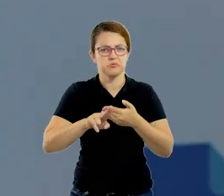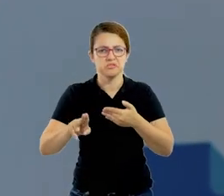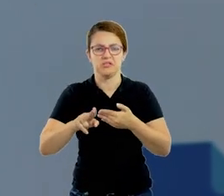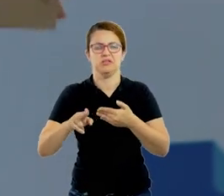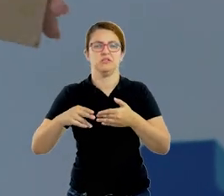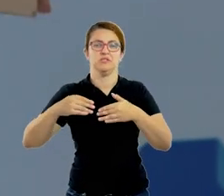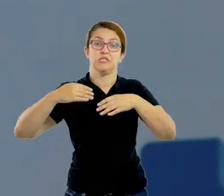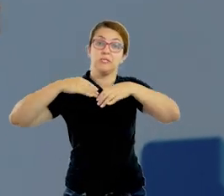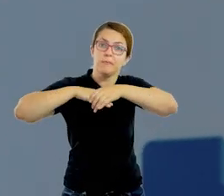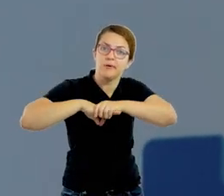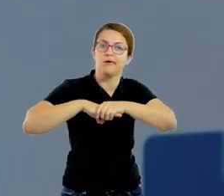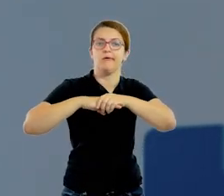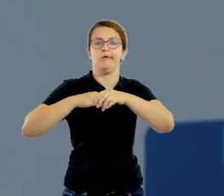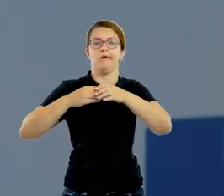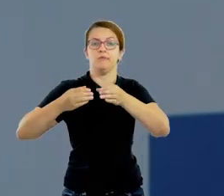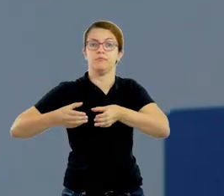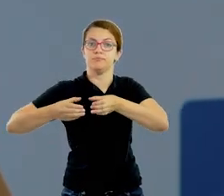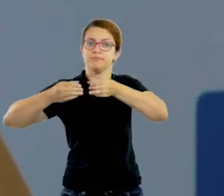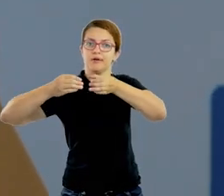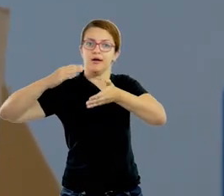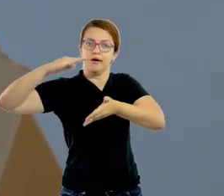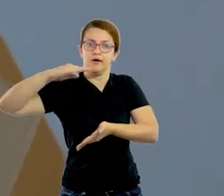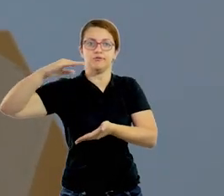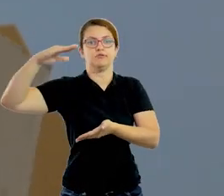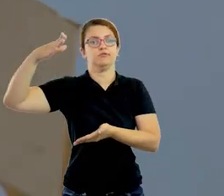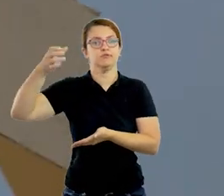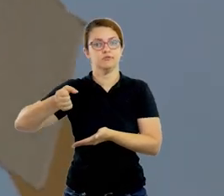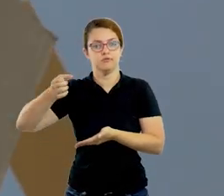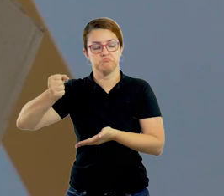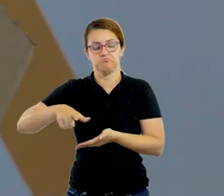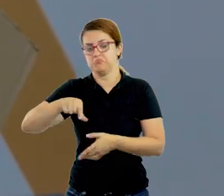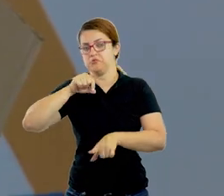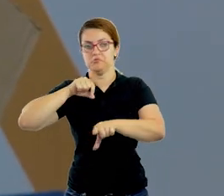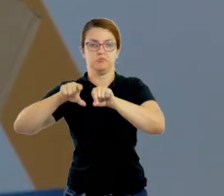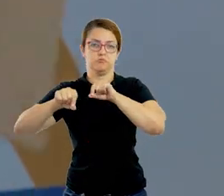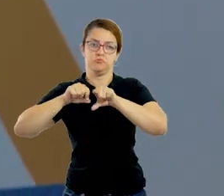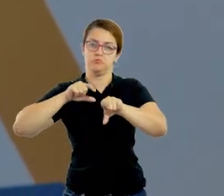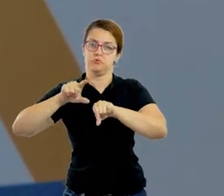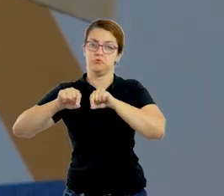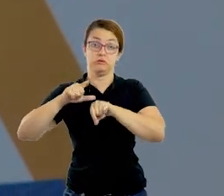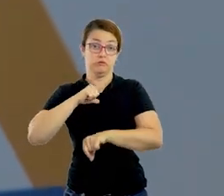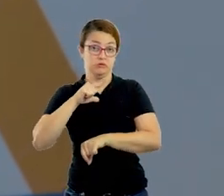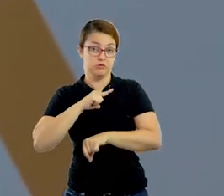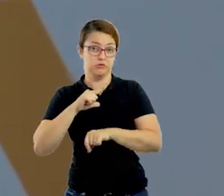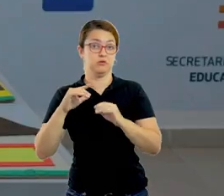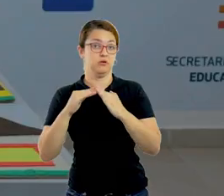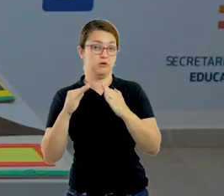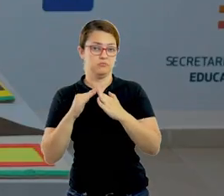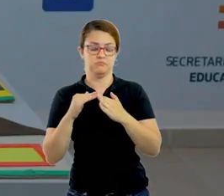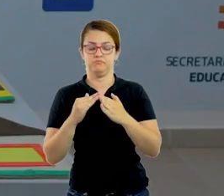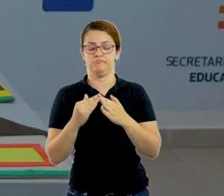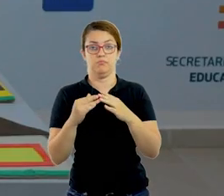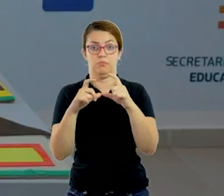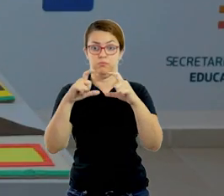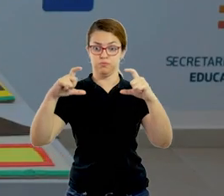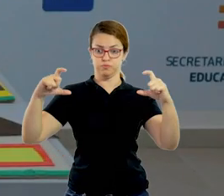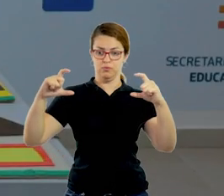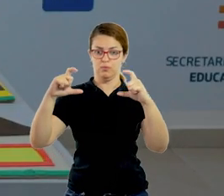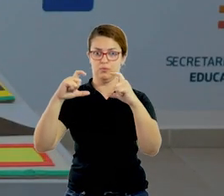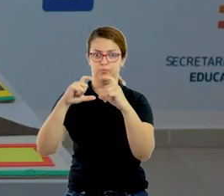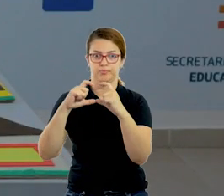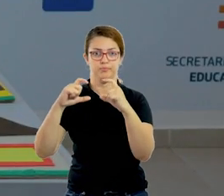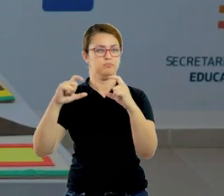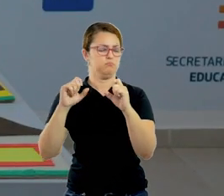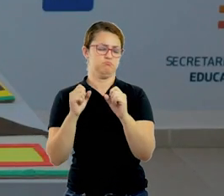de sapato, caixinha de leite, você vai escolher o que você tiver à sua disposição. Vários tamanhos, tá? Não precisa ser um